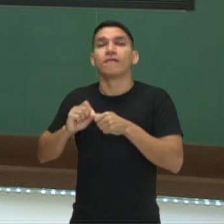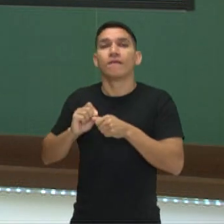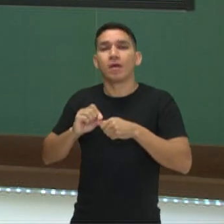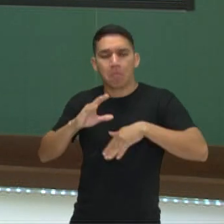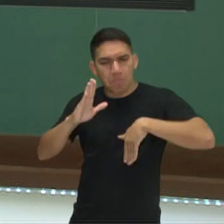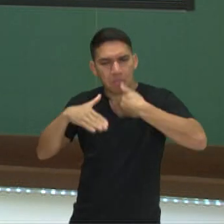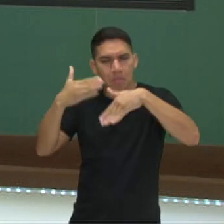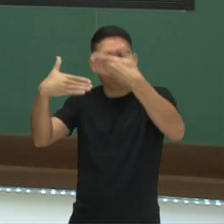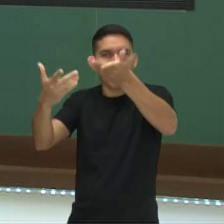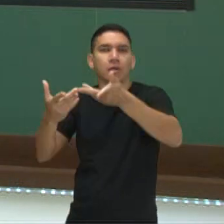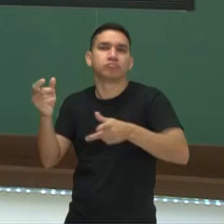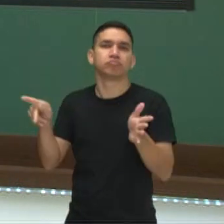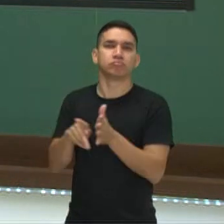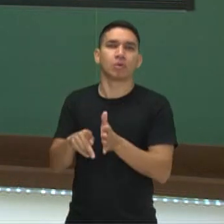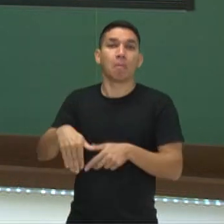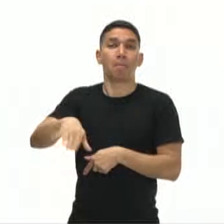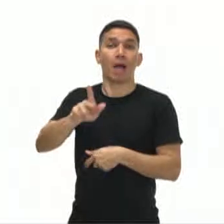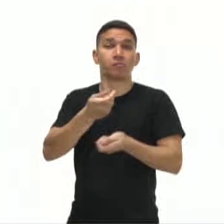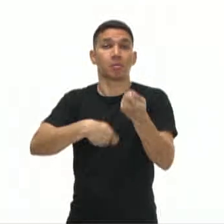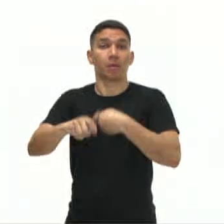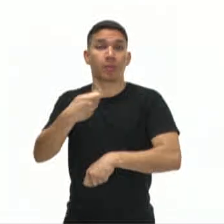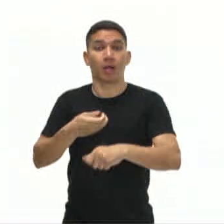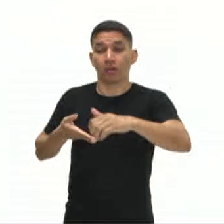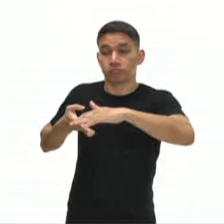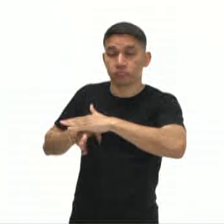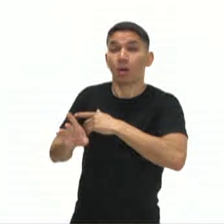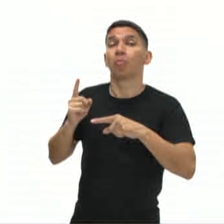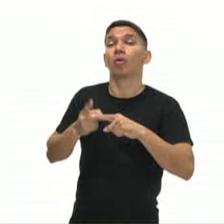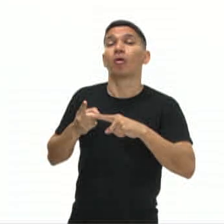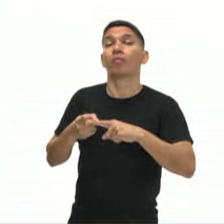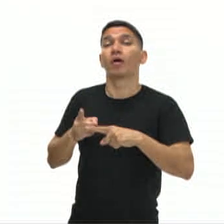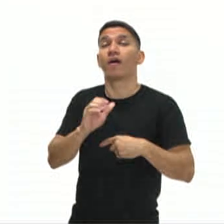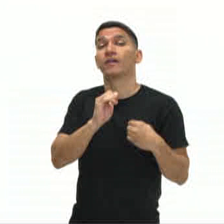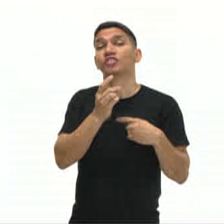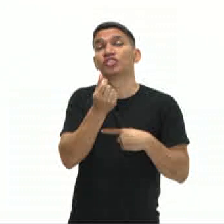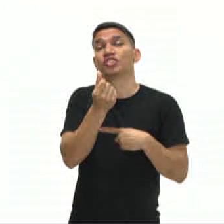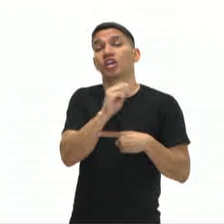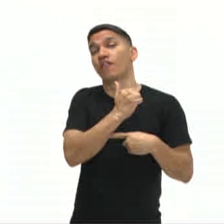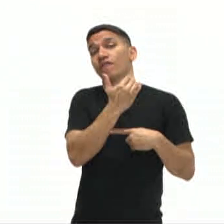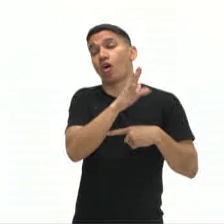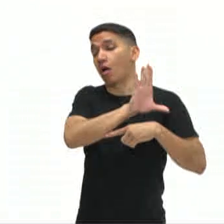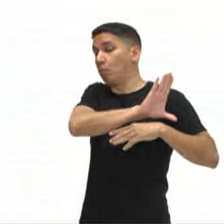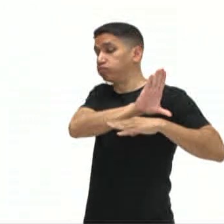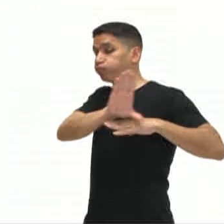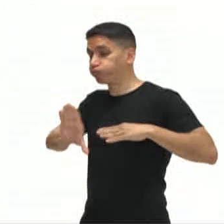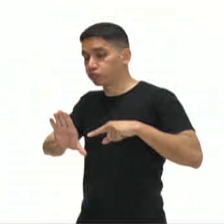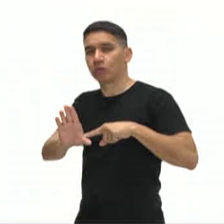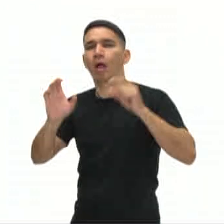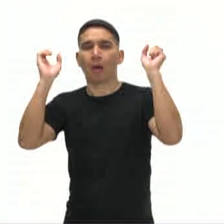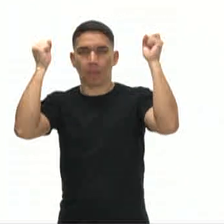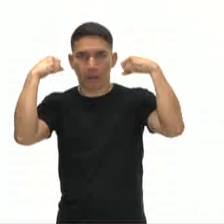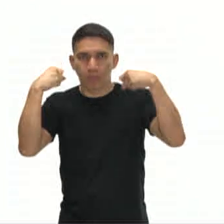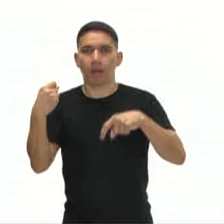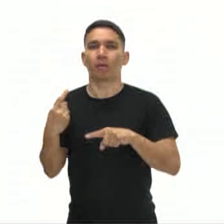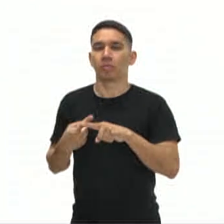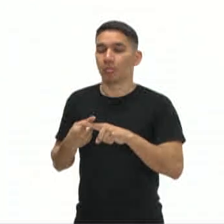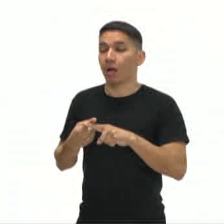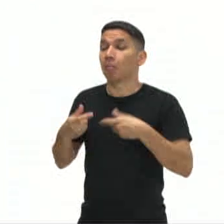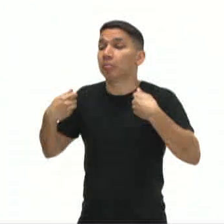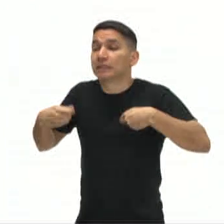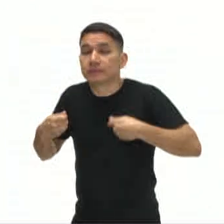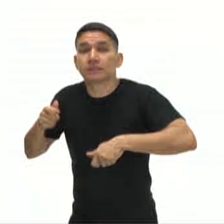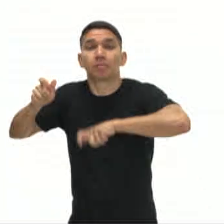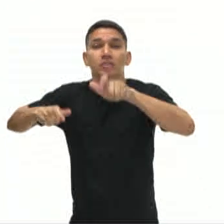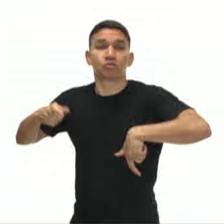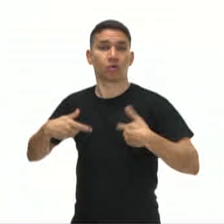a economia do México. Então, com a entrada de capital estrangeiro no país, atraído pela oferta de mão de obra e